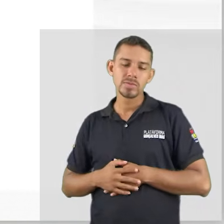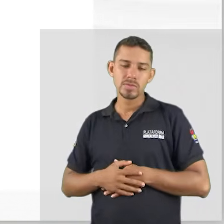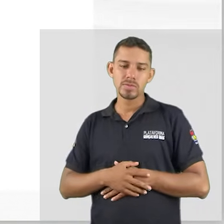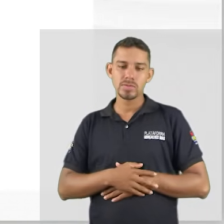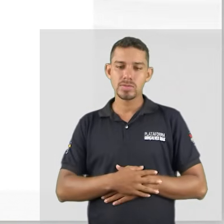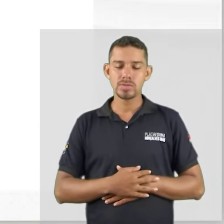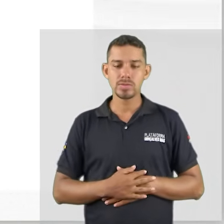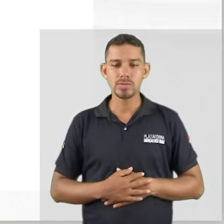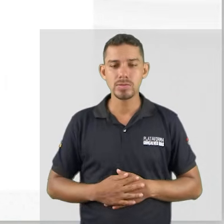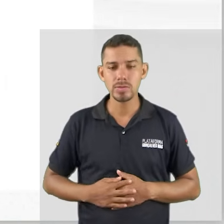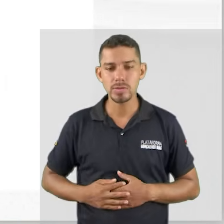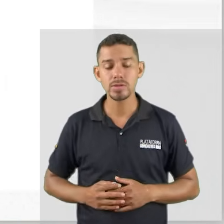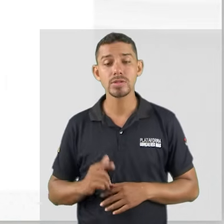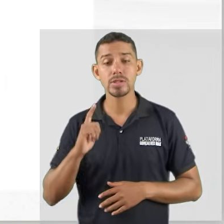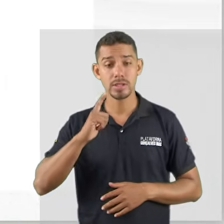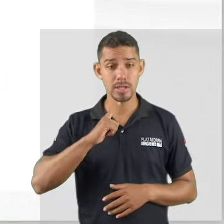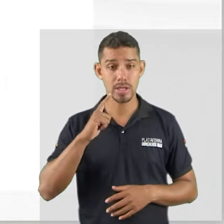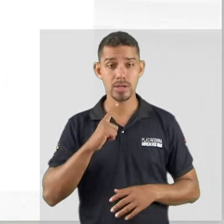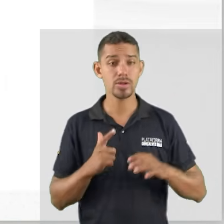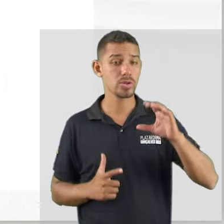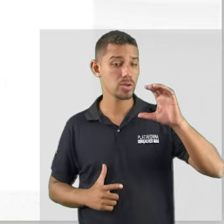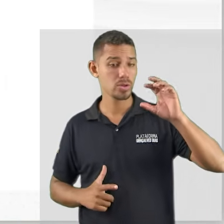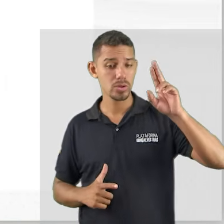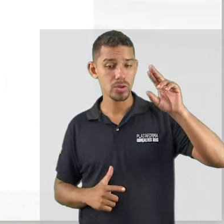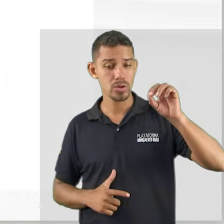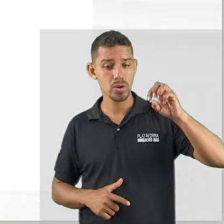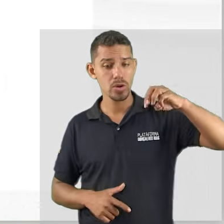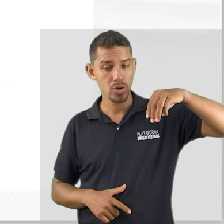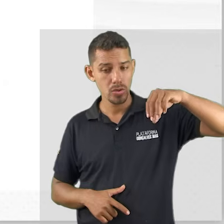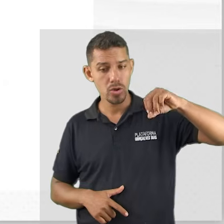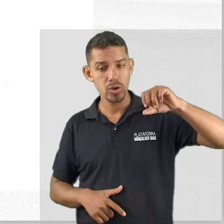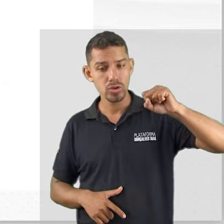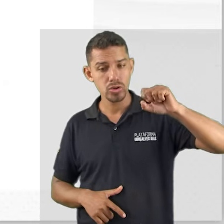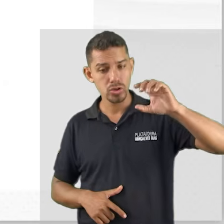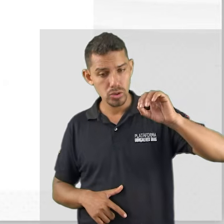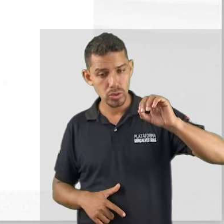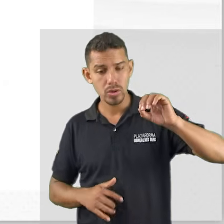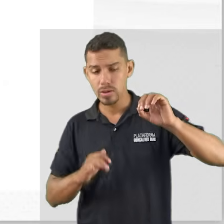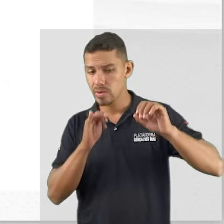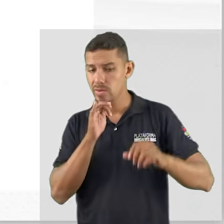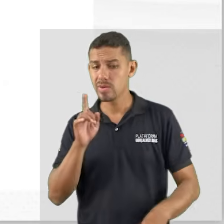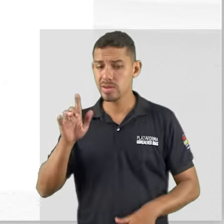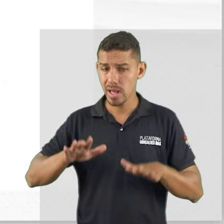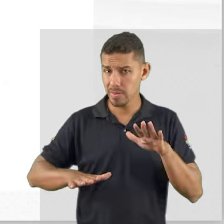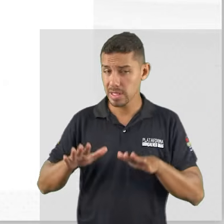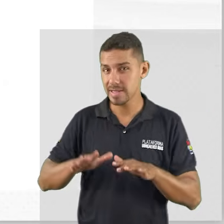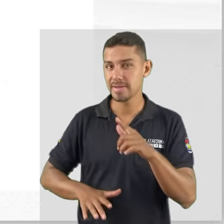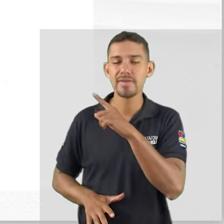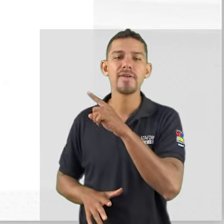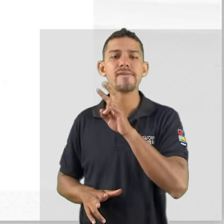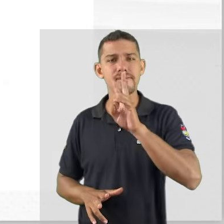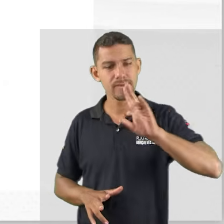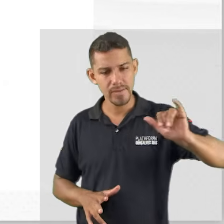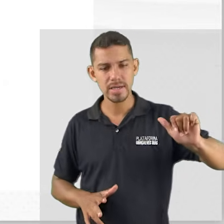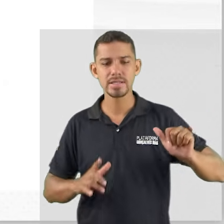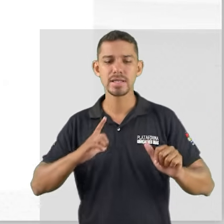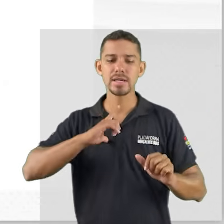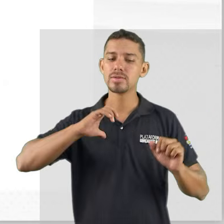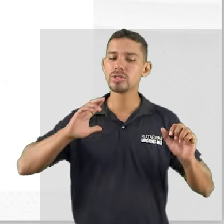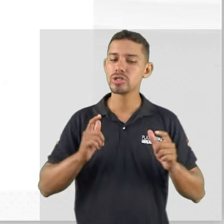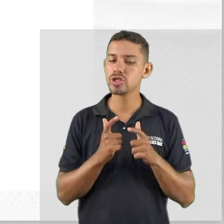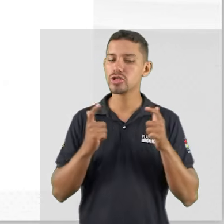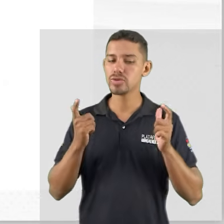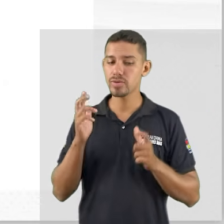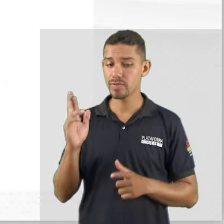tá? Ele forma os cromossomos que, dependendo da espécie desse ser vivo, né, vai ter uma quantidade diferente, como